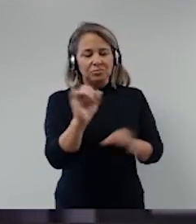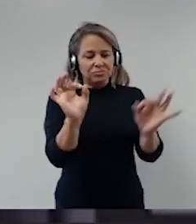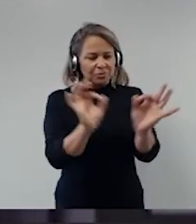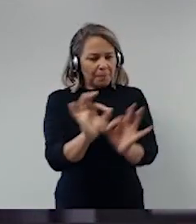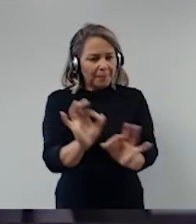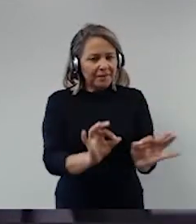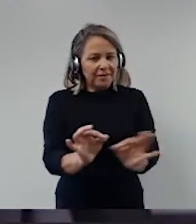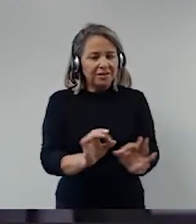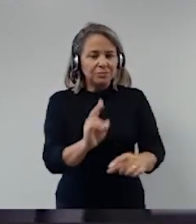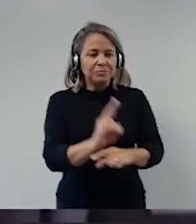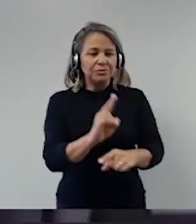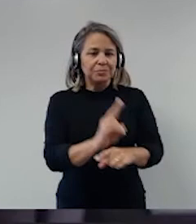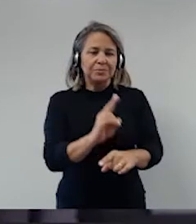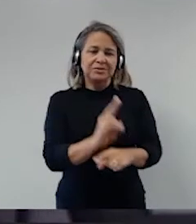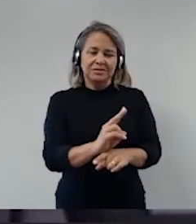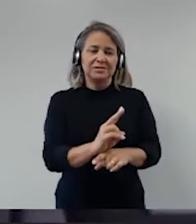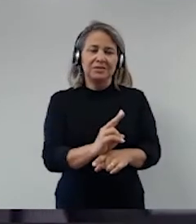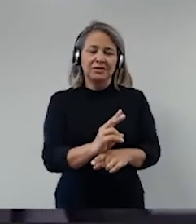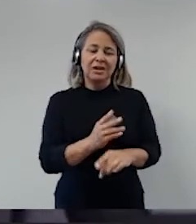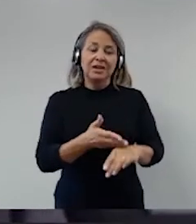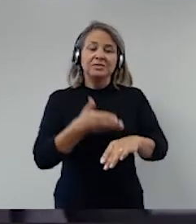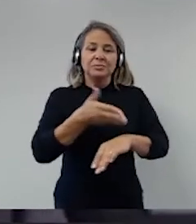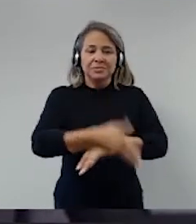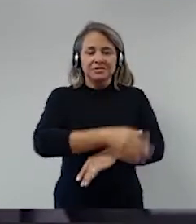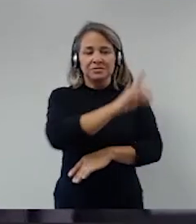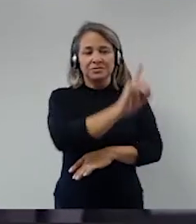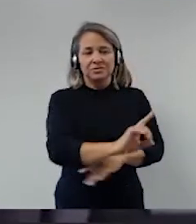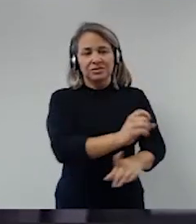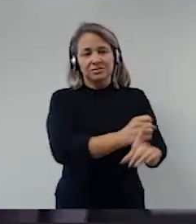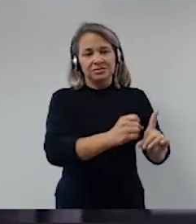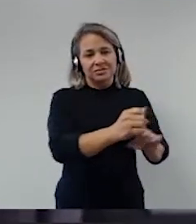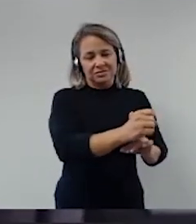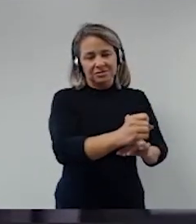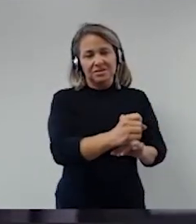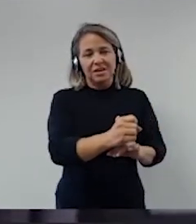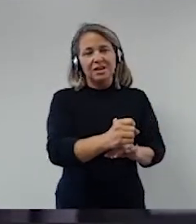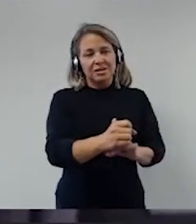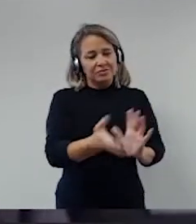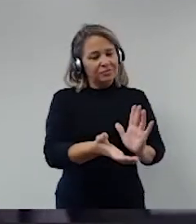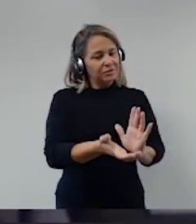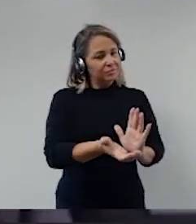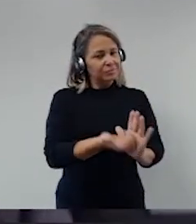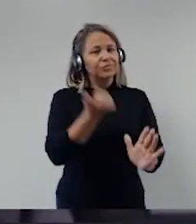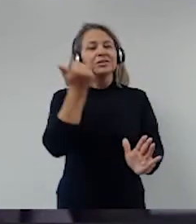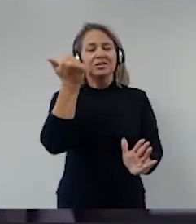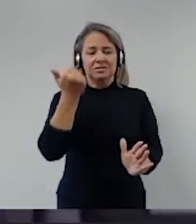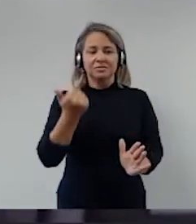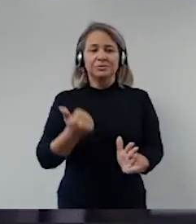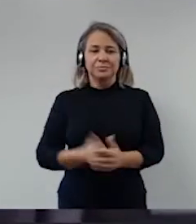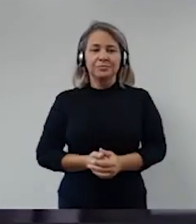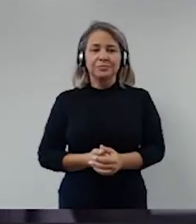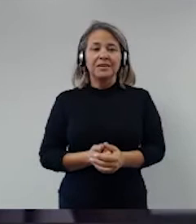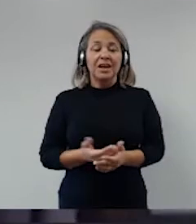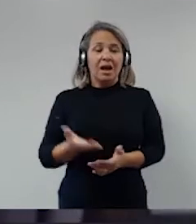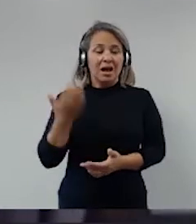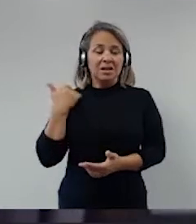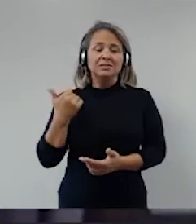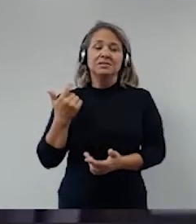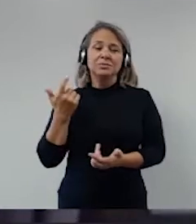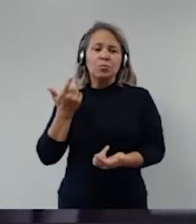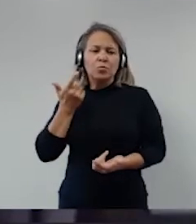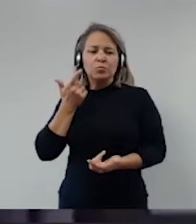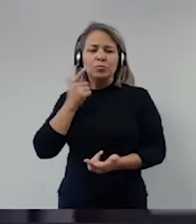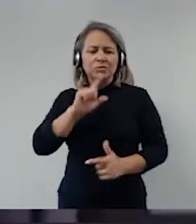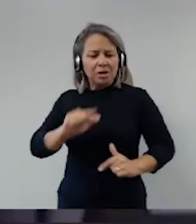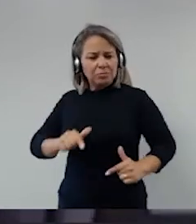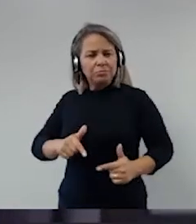mecanismo de proteção e de efetivação dos direitos sociais que foram duramente, volto a insistir, conquistados na Constituinte